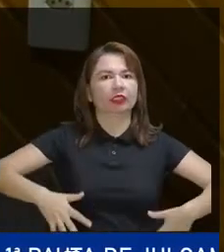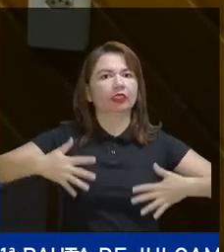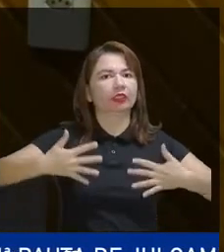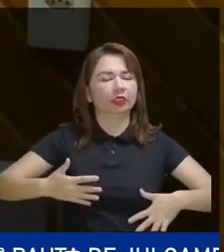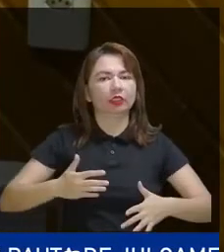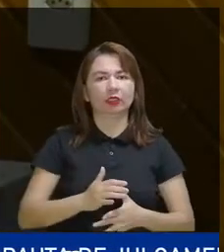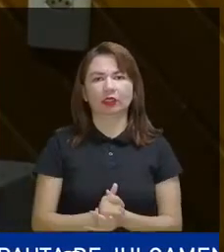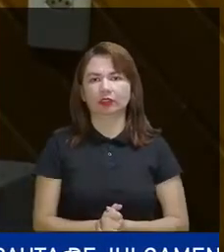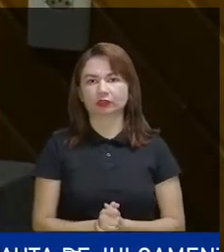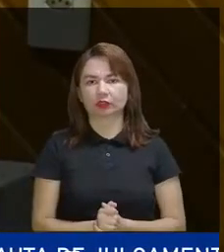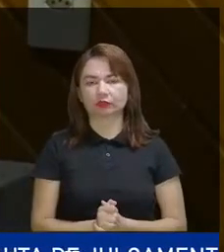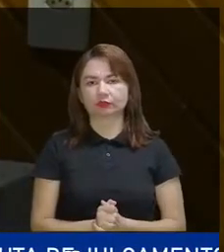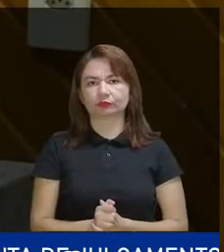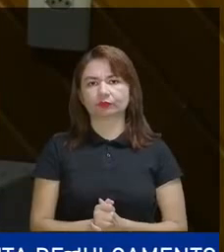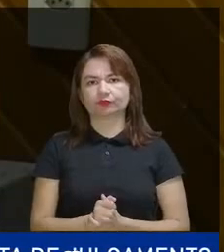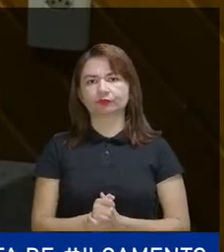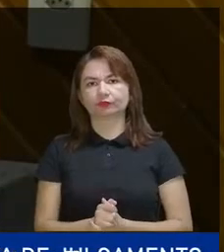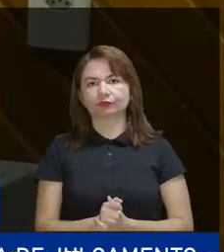ordem,